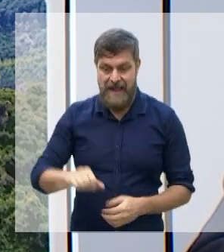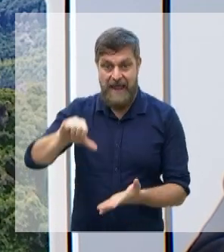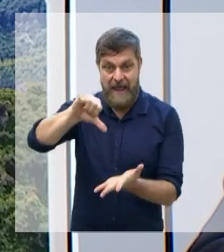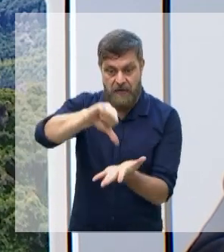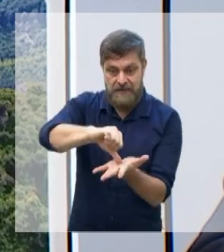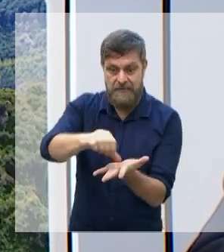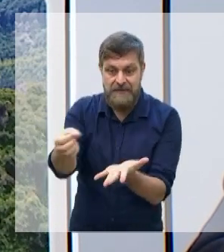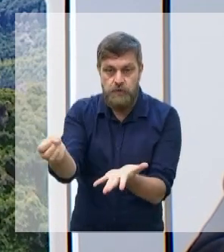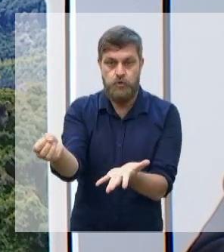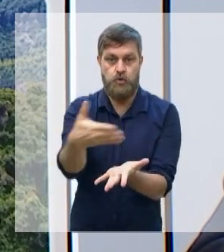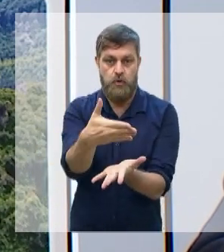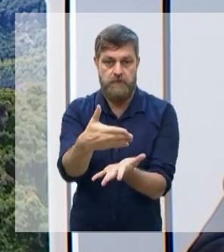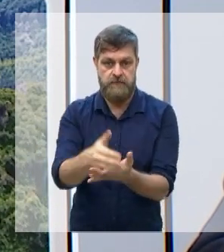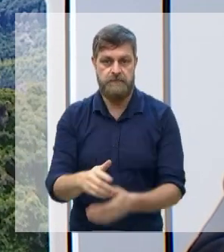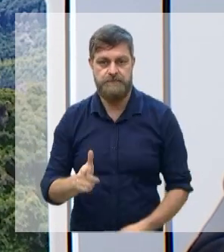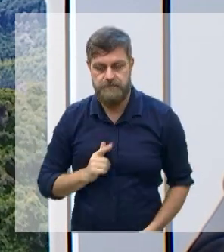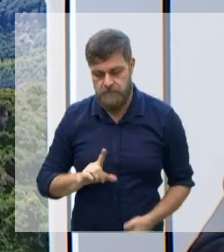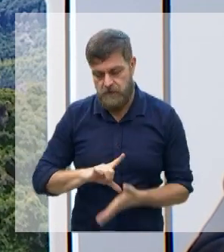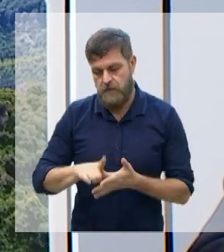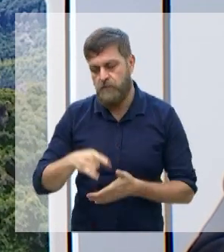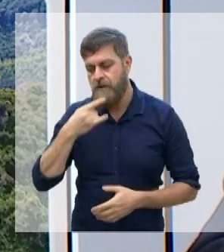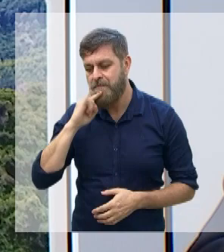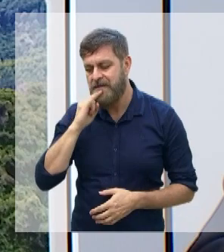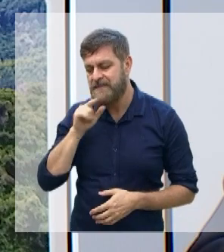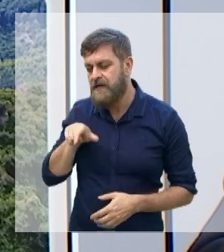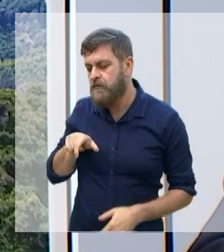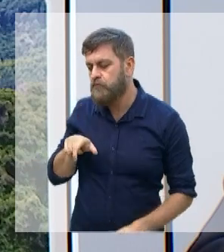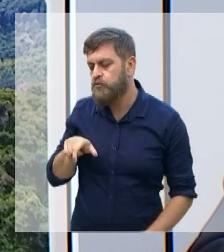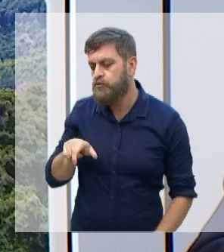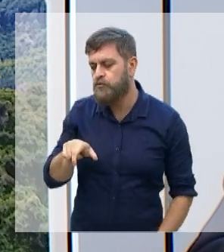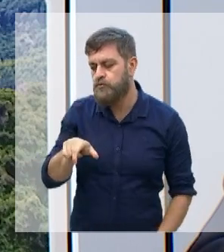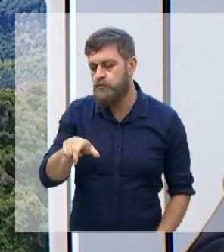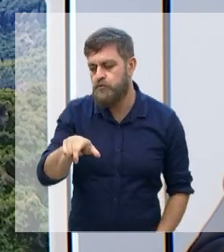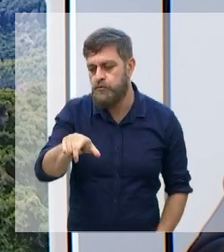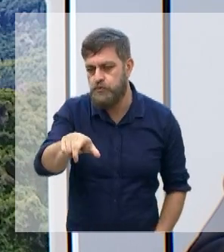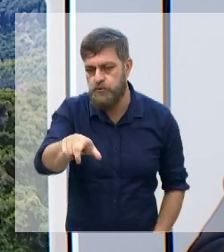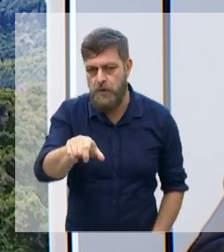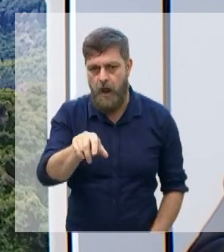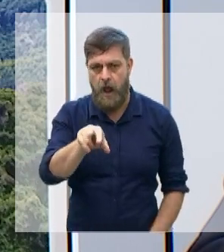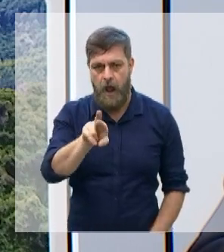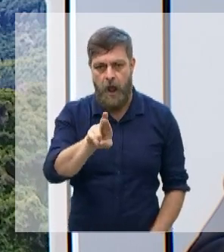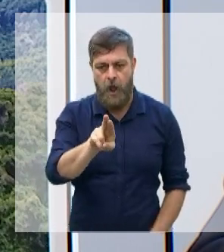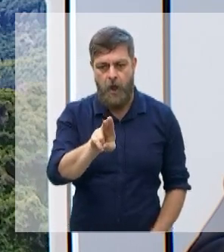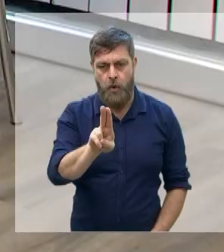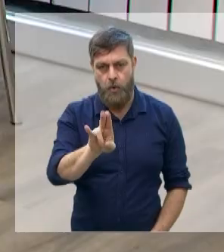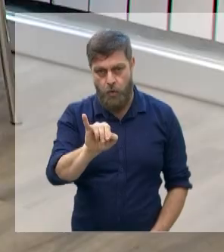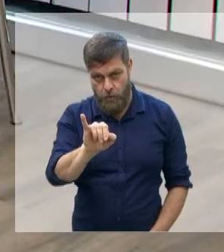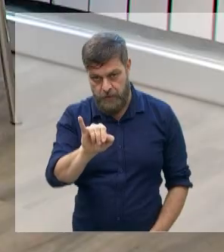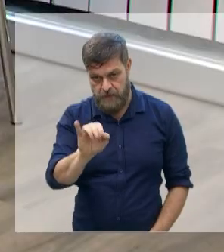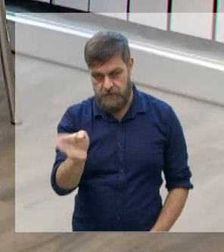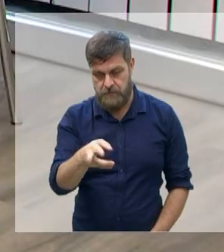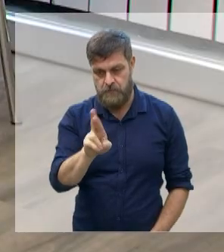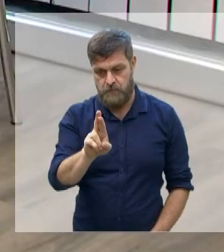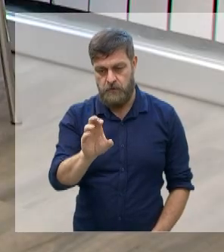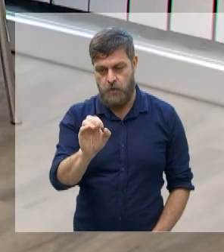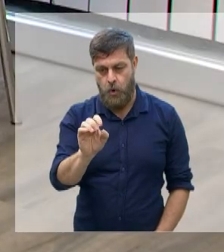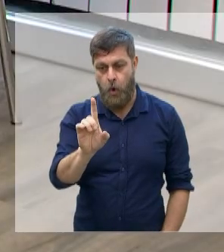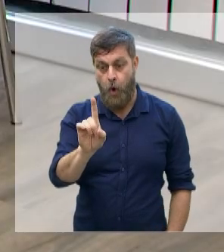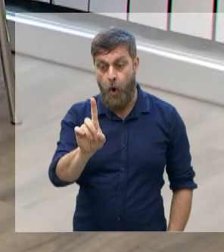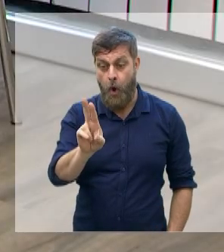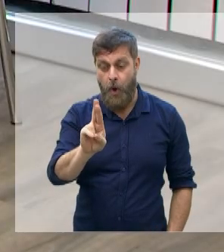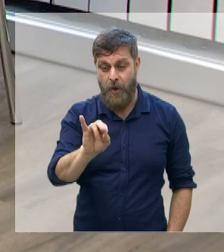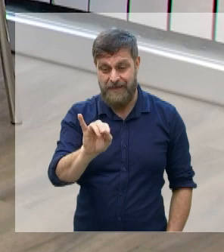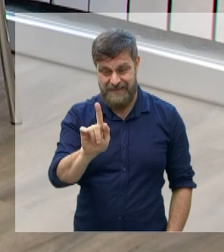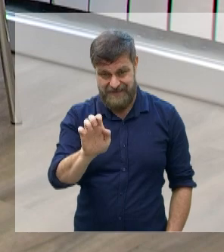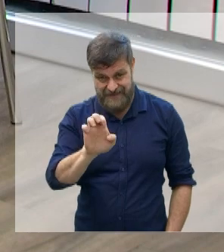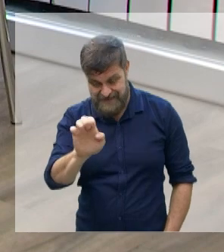piracicaba nós vamos indo pela piracicaba entramos na rua rodrigo a gente fica imaginando a cabeça num como é que anda aí